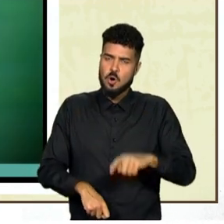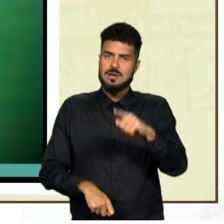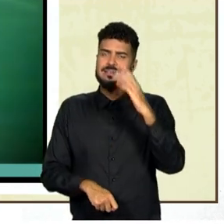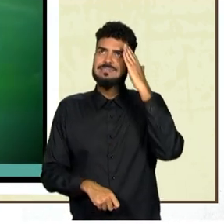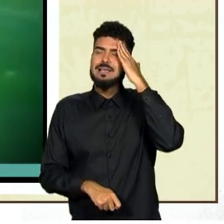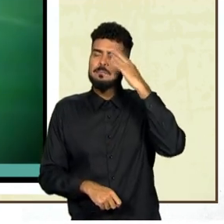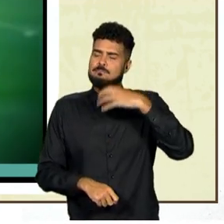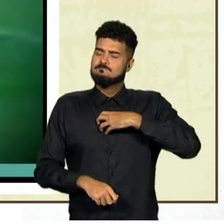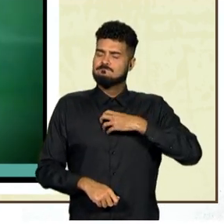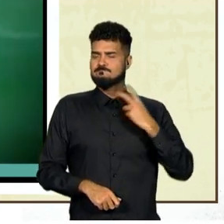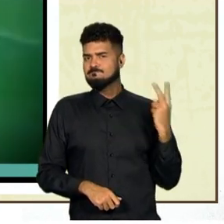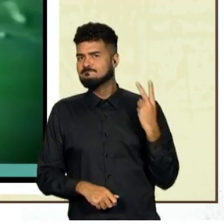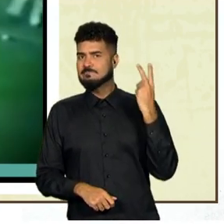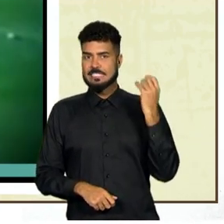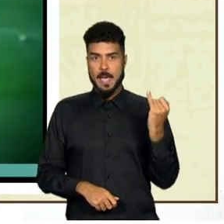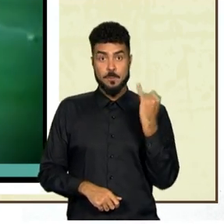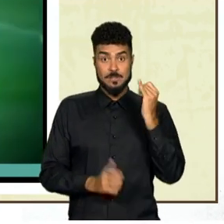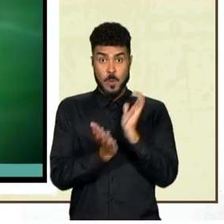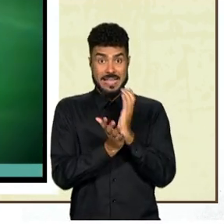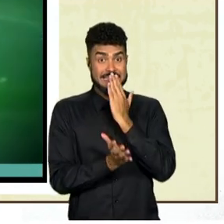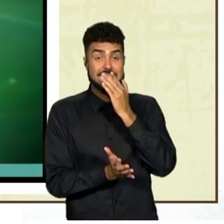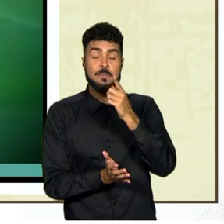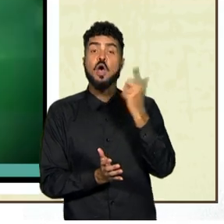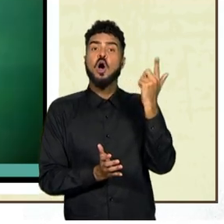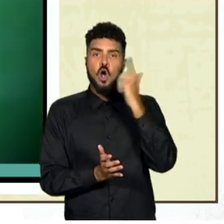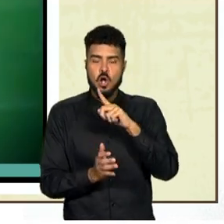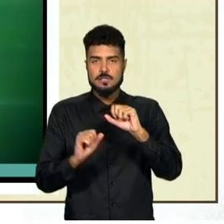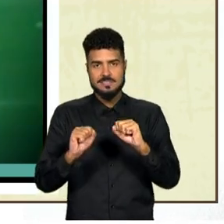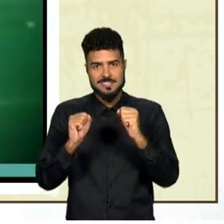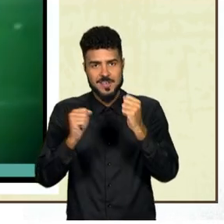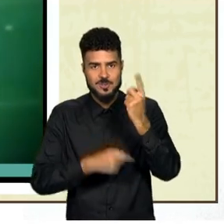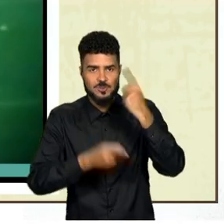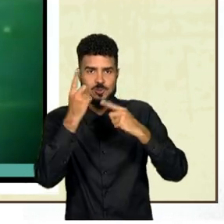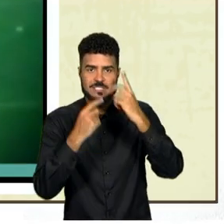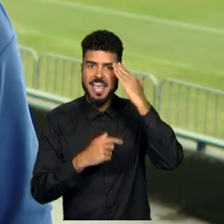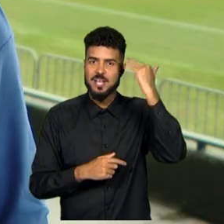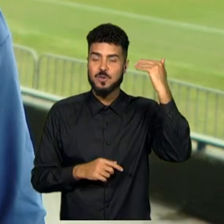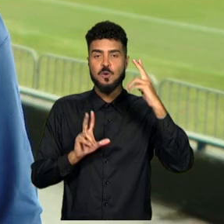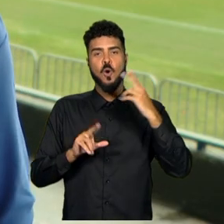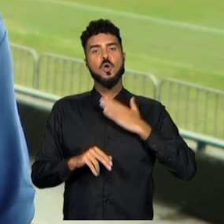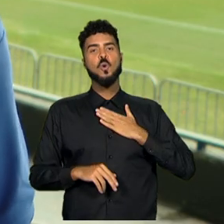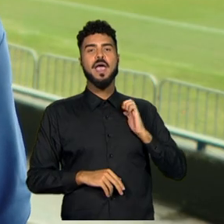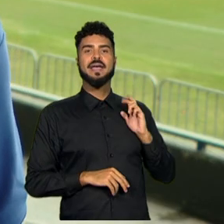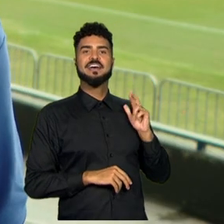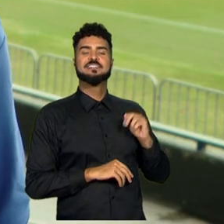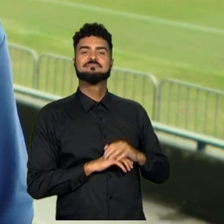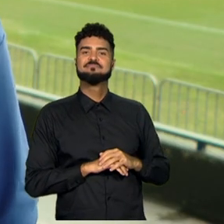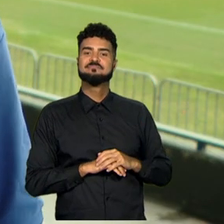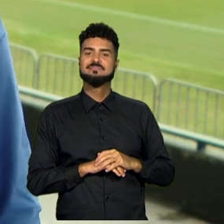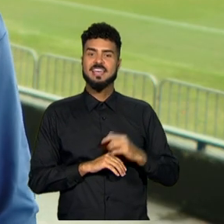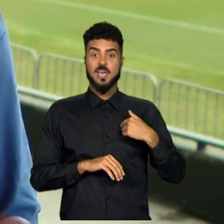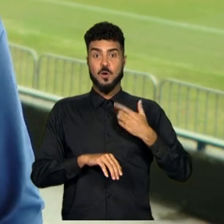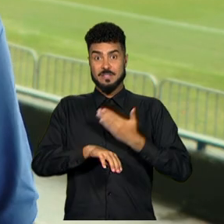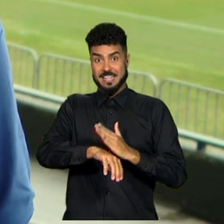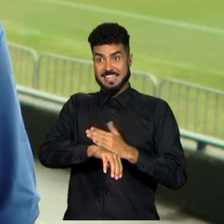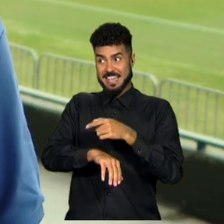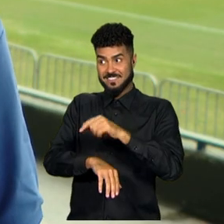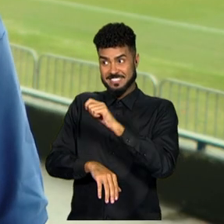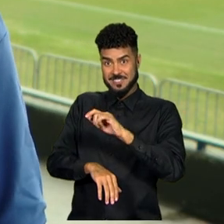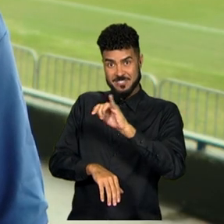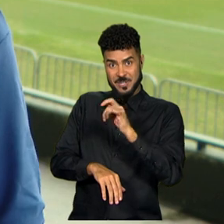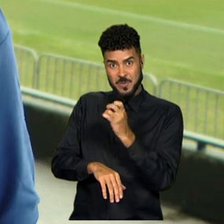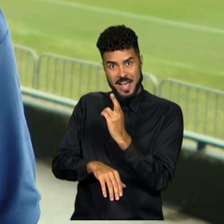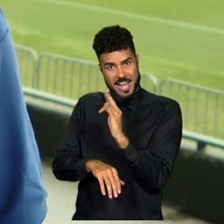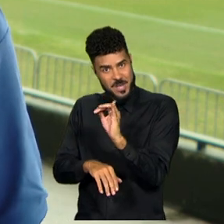saber a grandeza, o tamanho do clube para que a gente consiga o sucesso que eu consegui. Como a gente treinava São Januário, esse